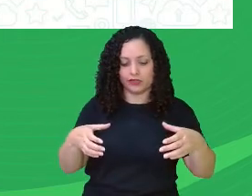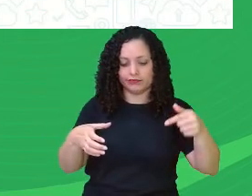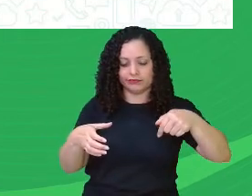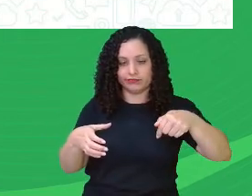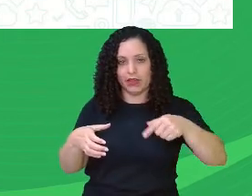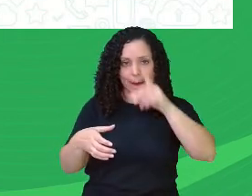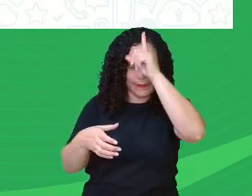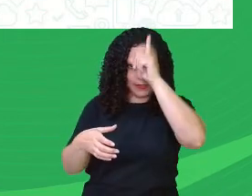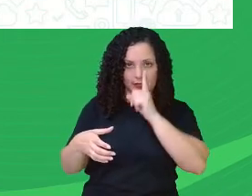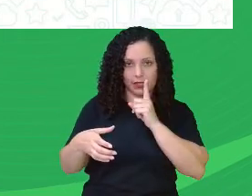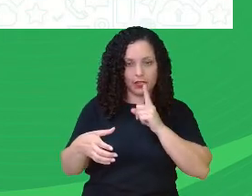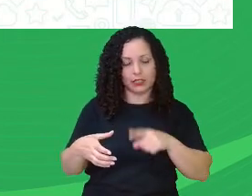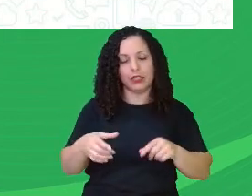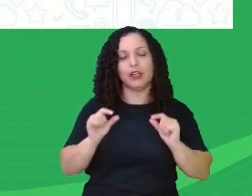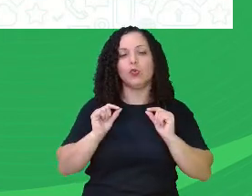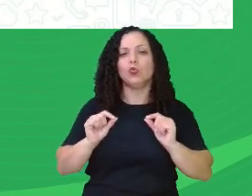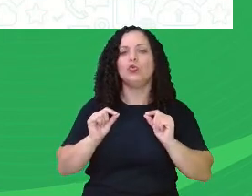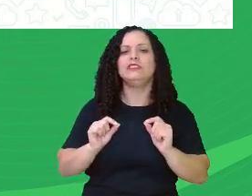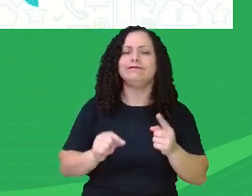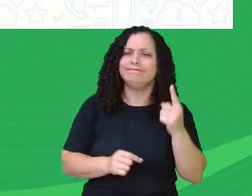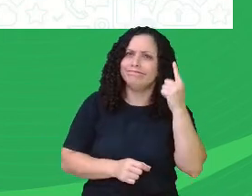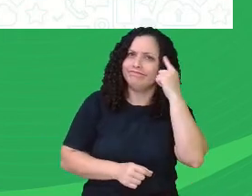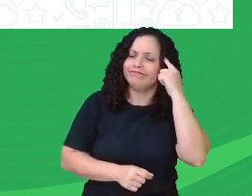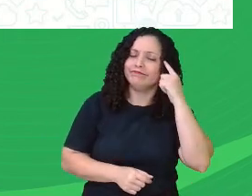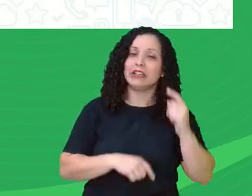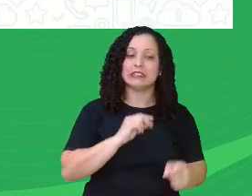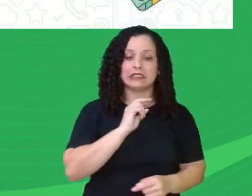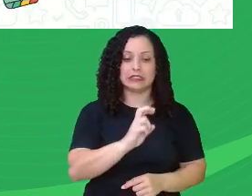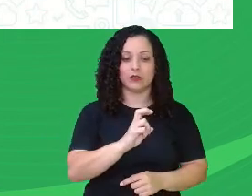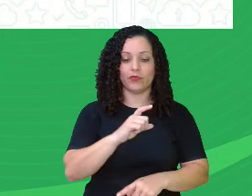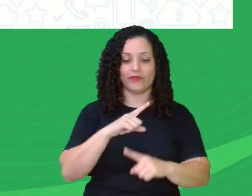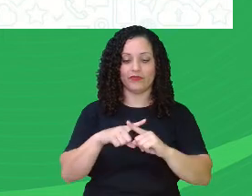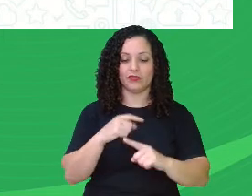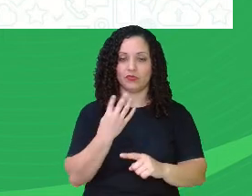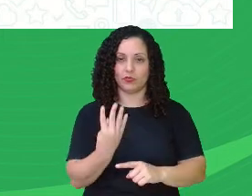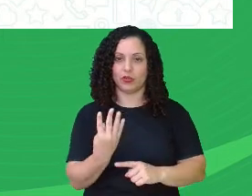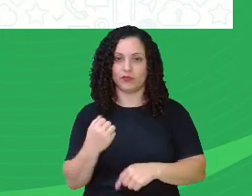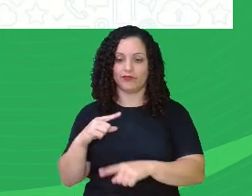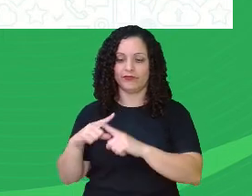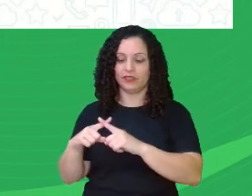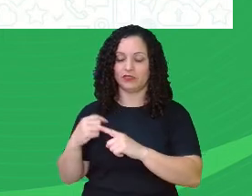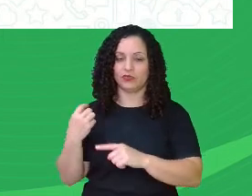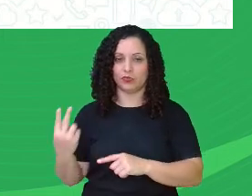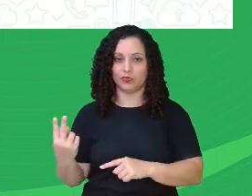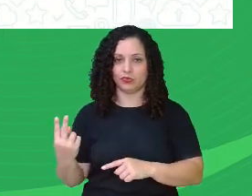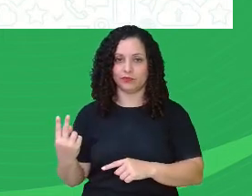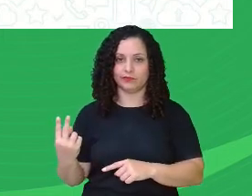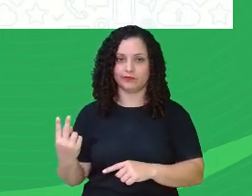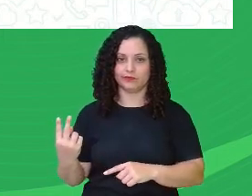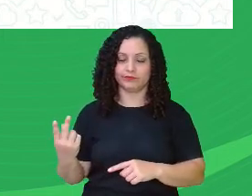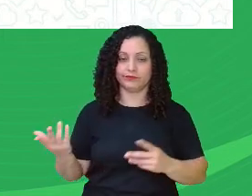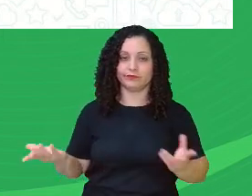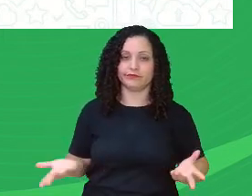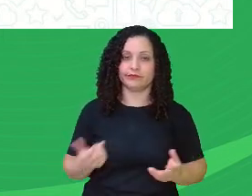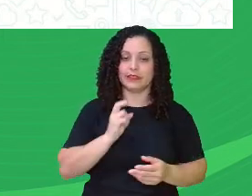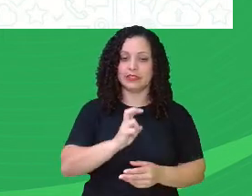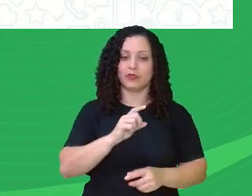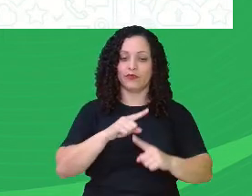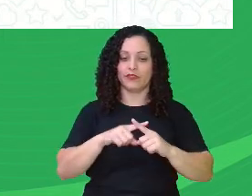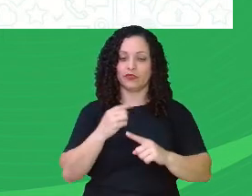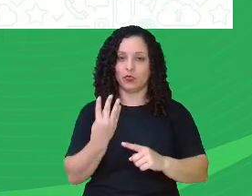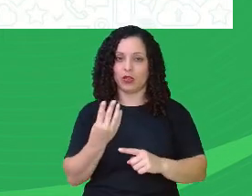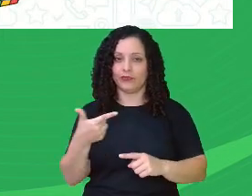desenvolver. 5 vezes 4 vezes 2. Observa aí, ó. 5 vezes 4, 20.